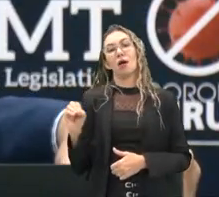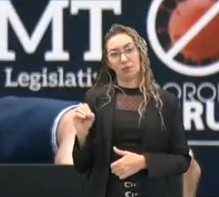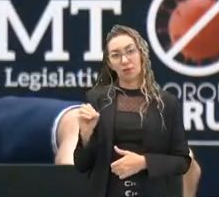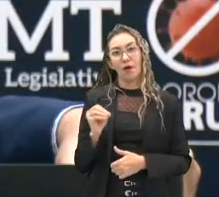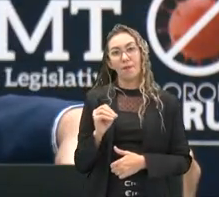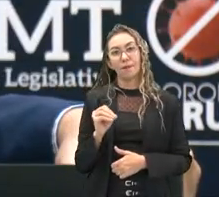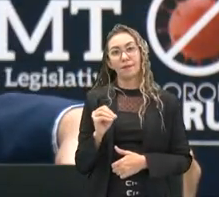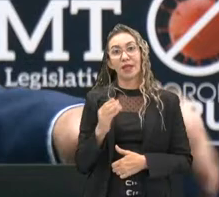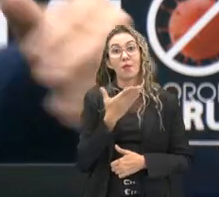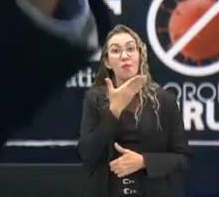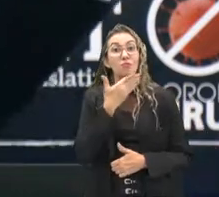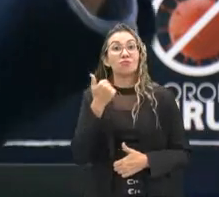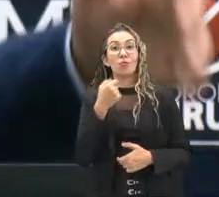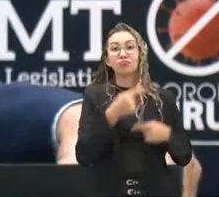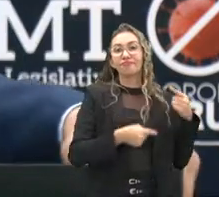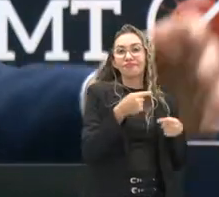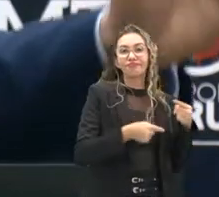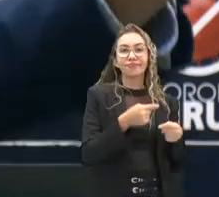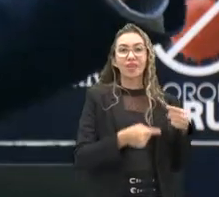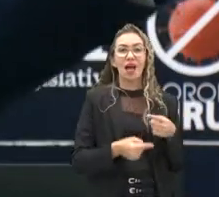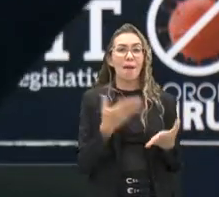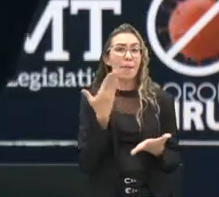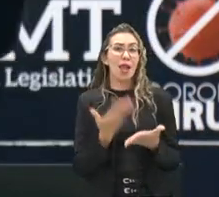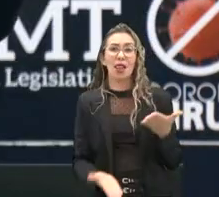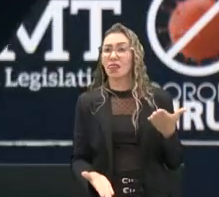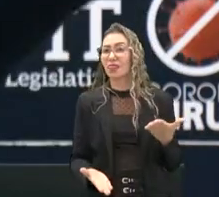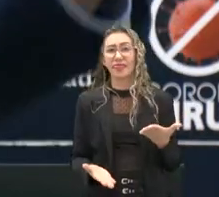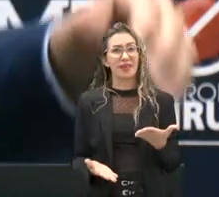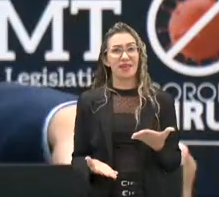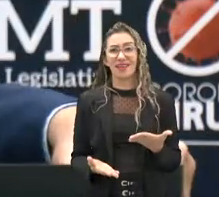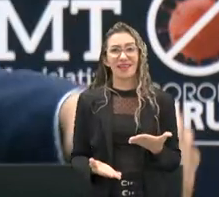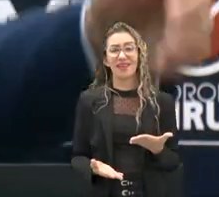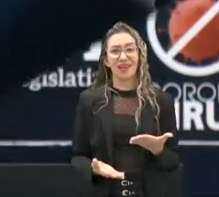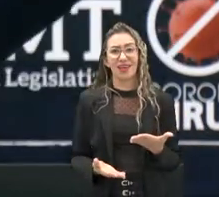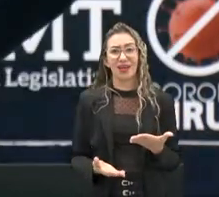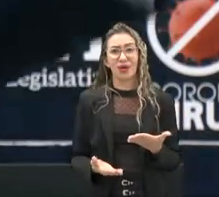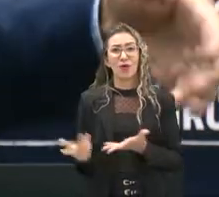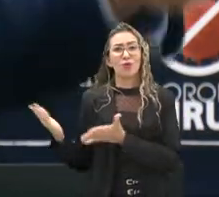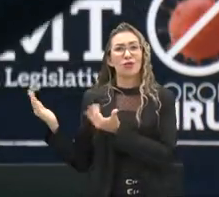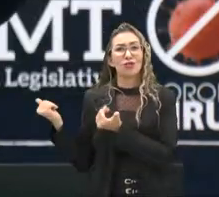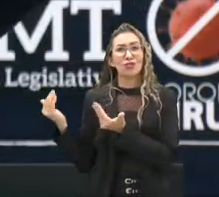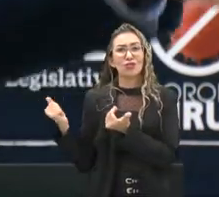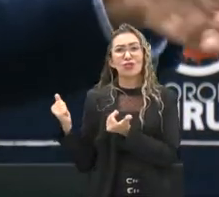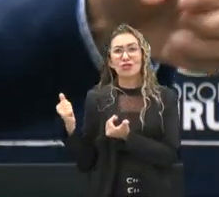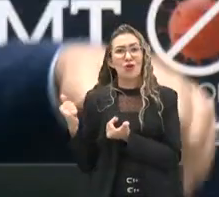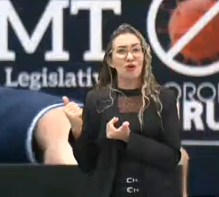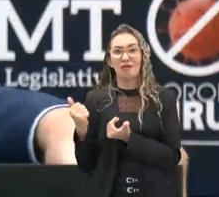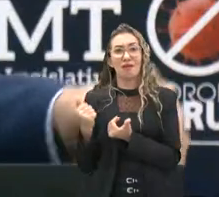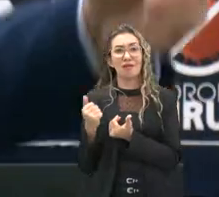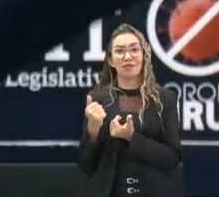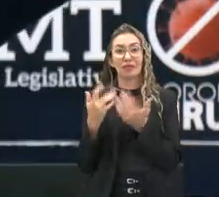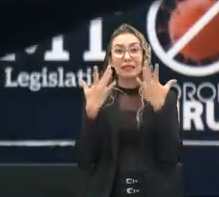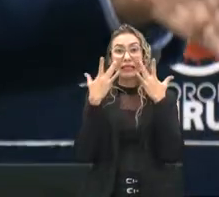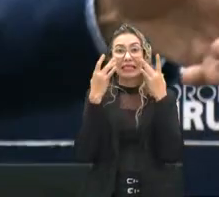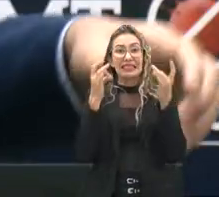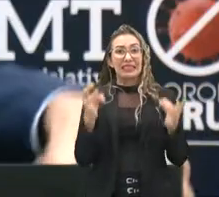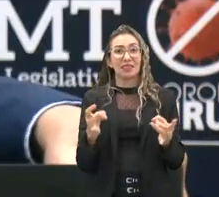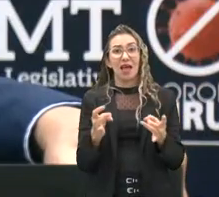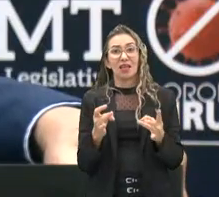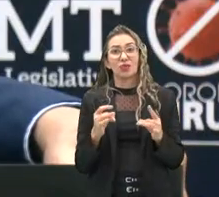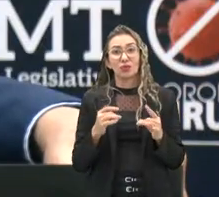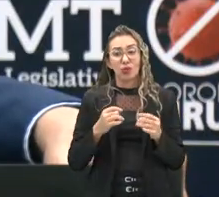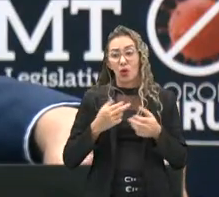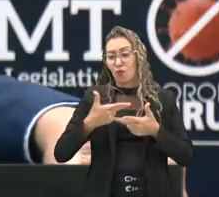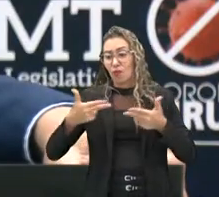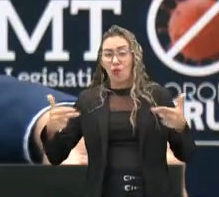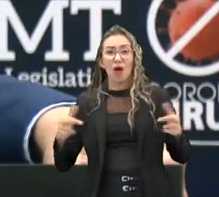debate. As novas gerações estão interessadas em outras coisas menos de verdadeira, da verdadeira política, da paixão da